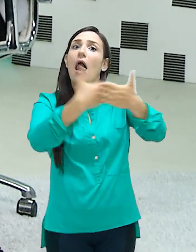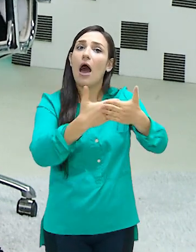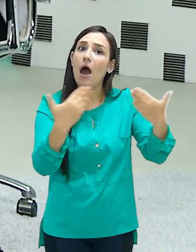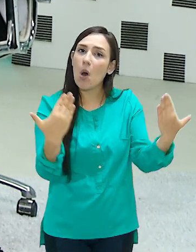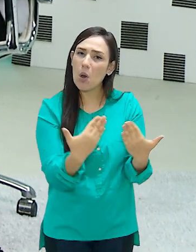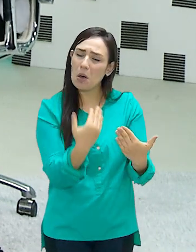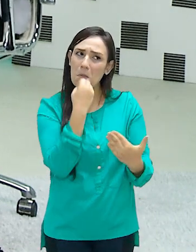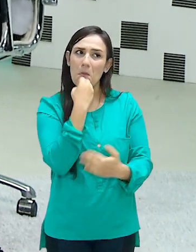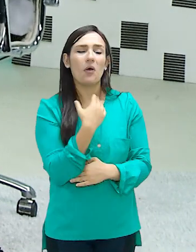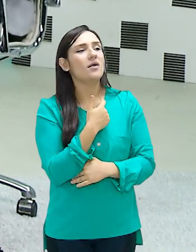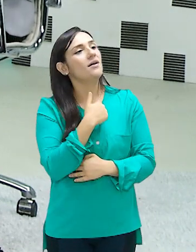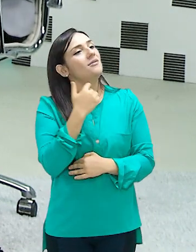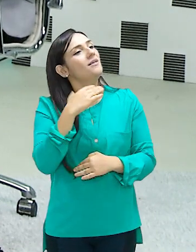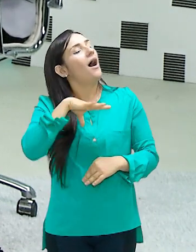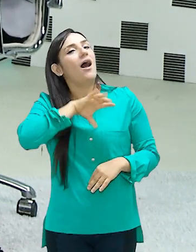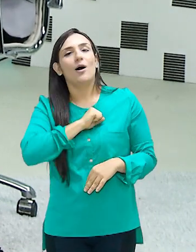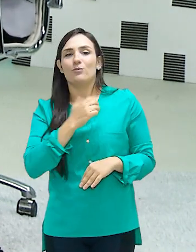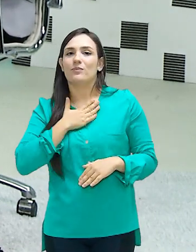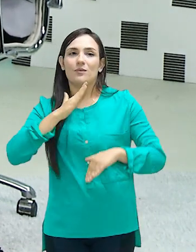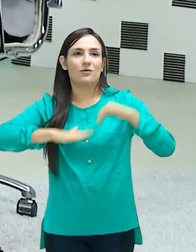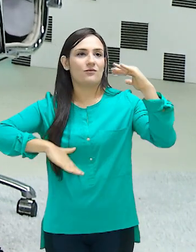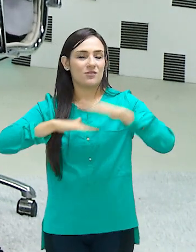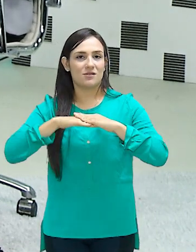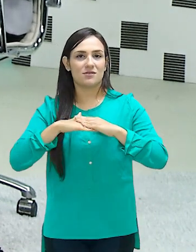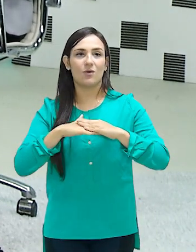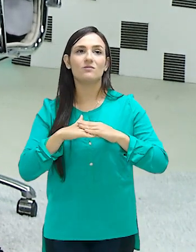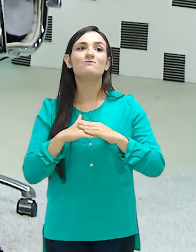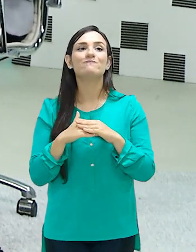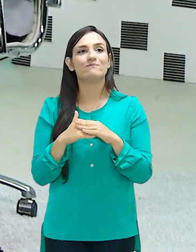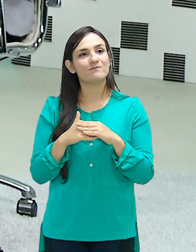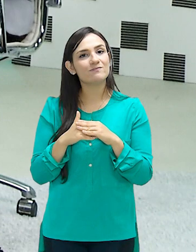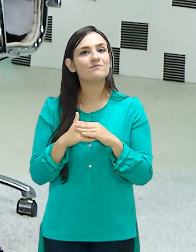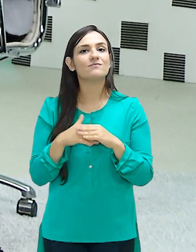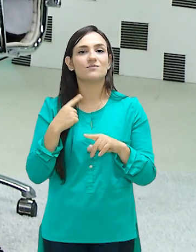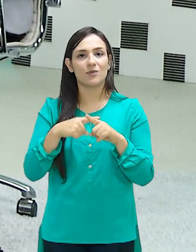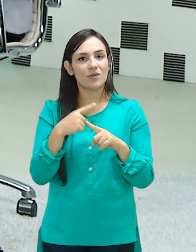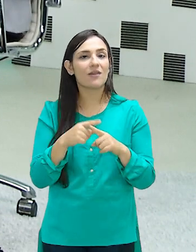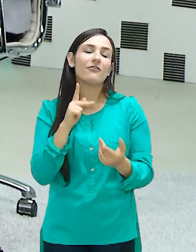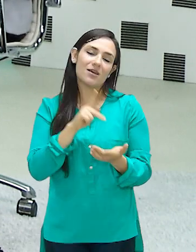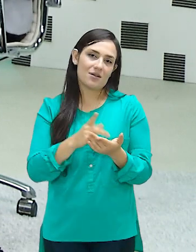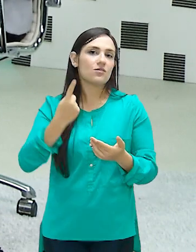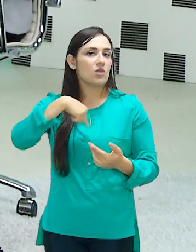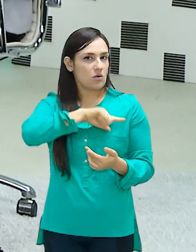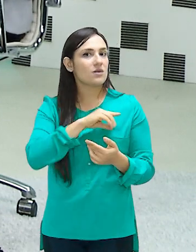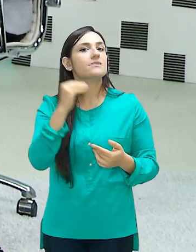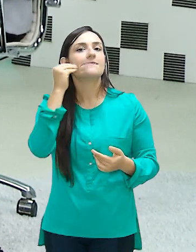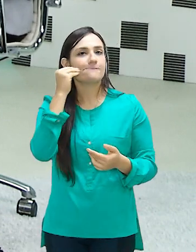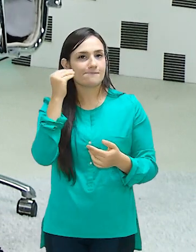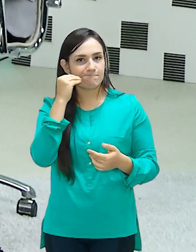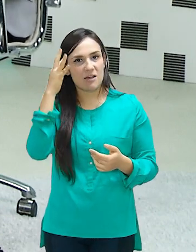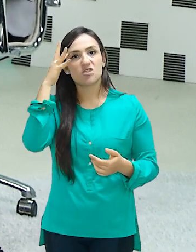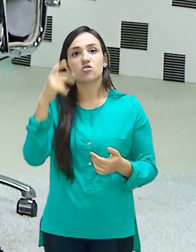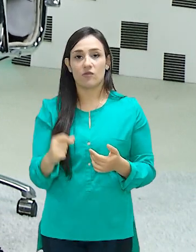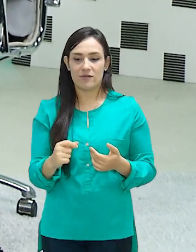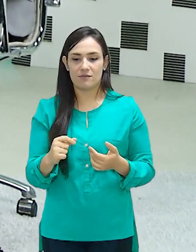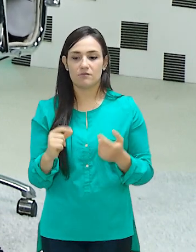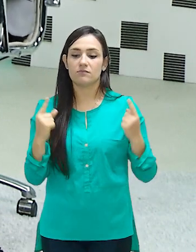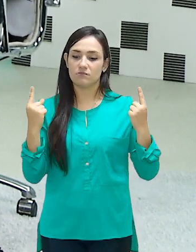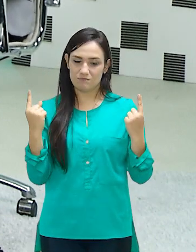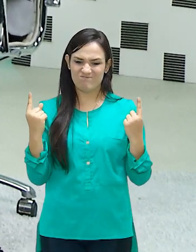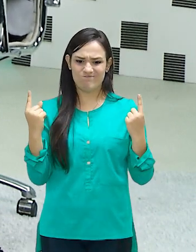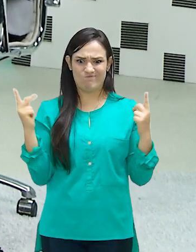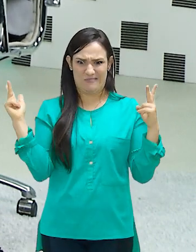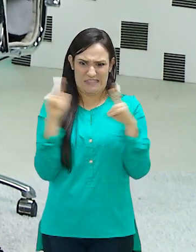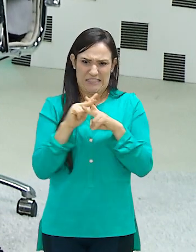assim, eu gosto muito da minha profissão. Porque a gente primeiro tenta realmente uma reconciliação daquele